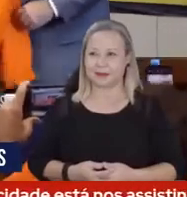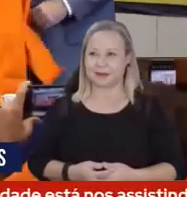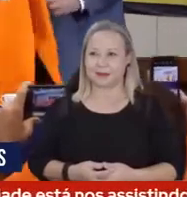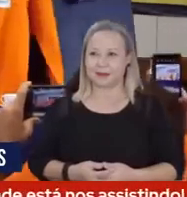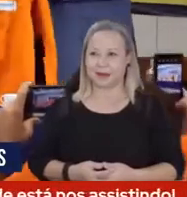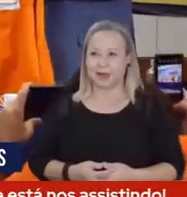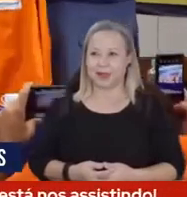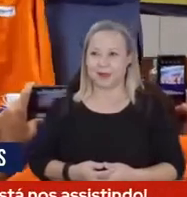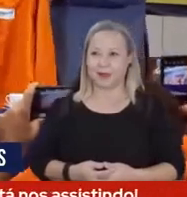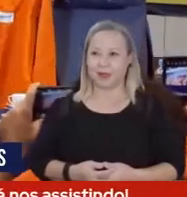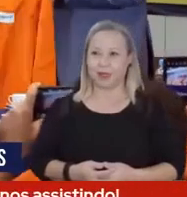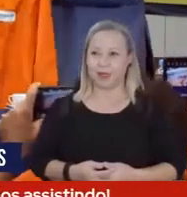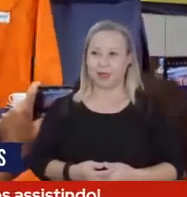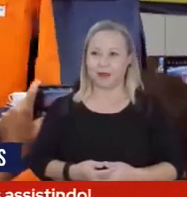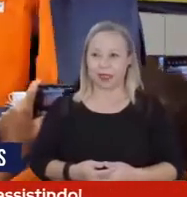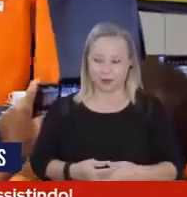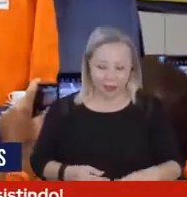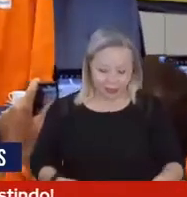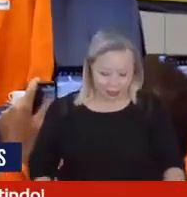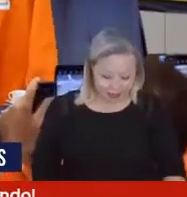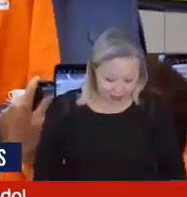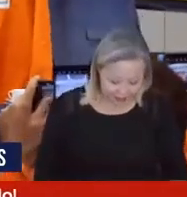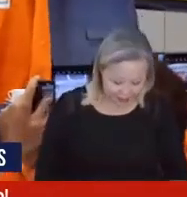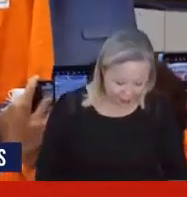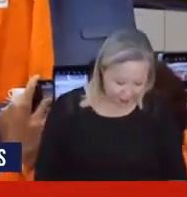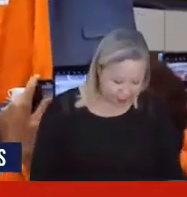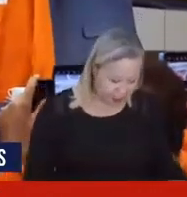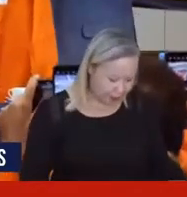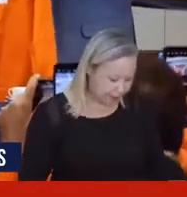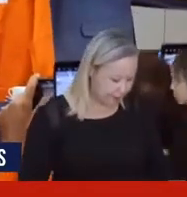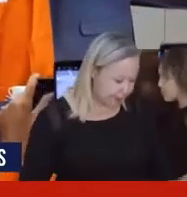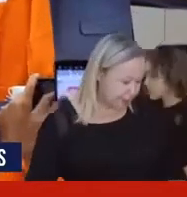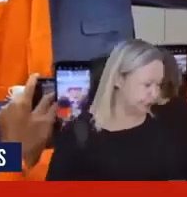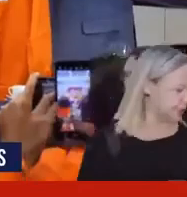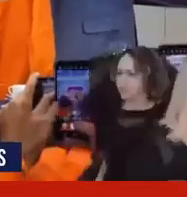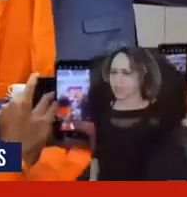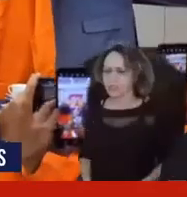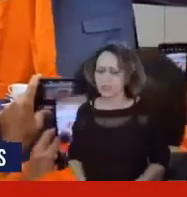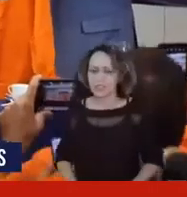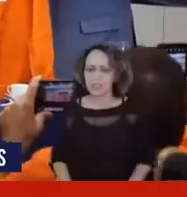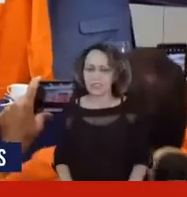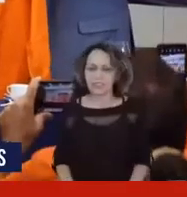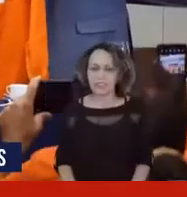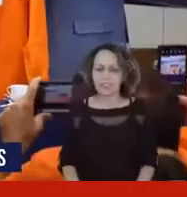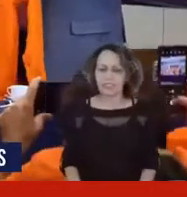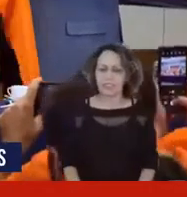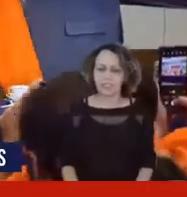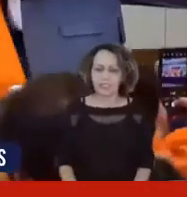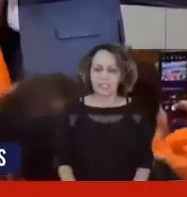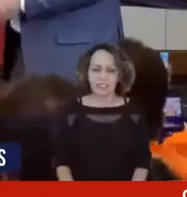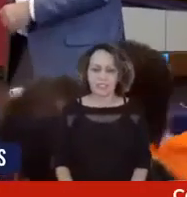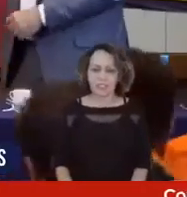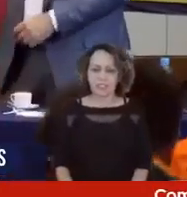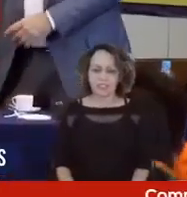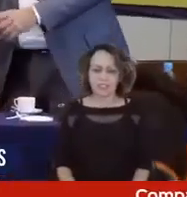aqui. David. Mais fotógrafo aí, pessoal. Deixa aí, depois vai ser falado com o outro. Aê.